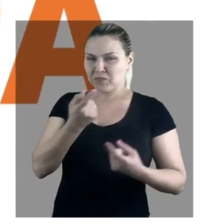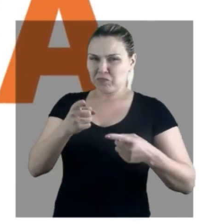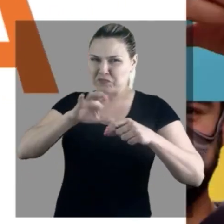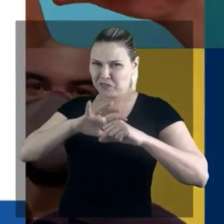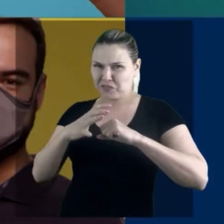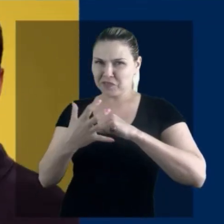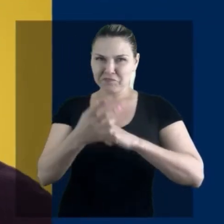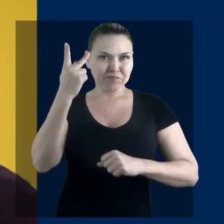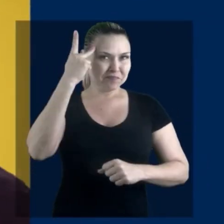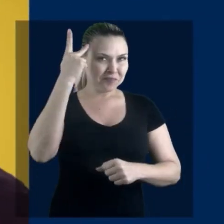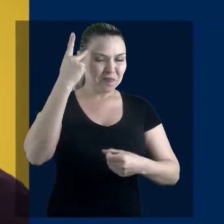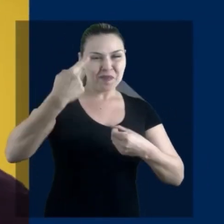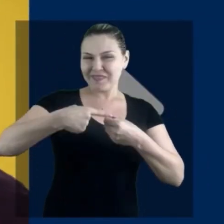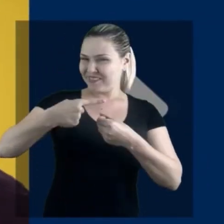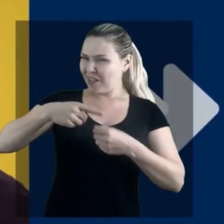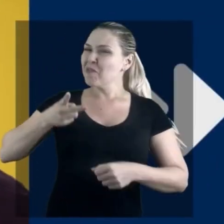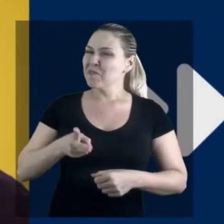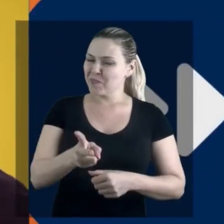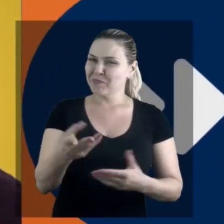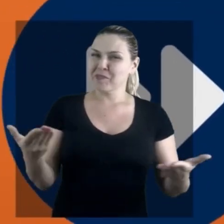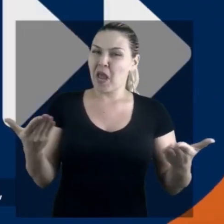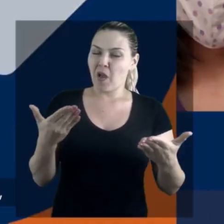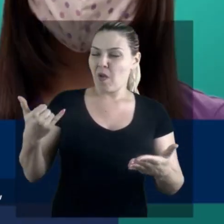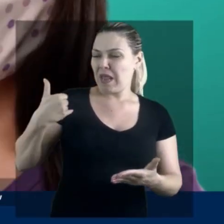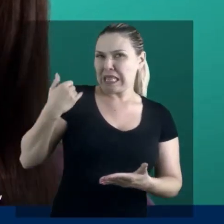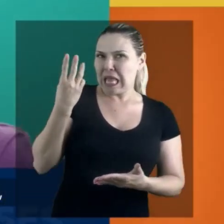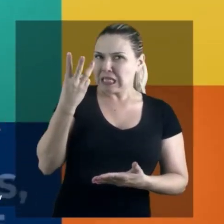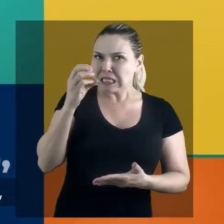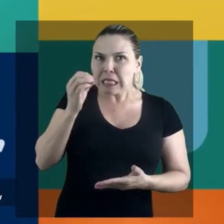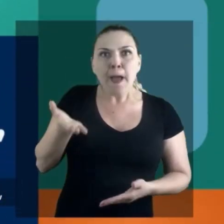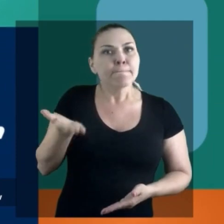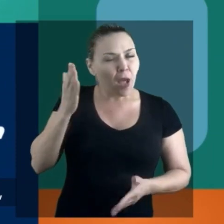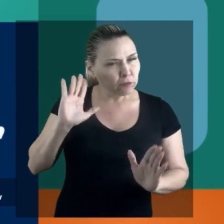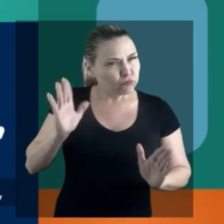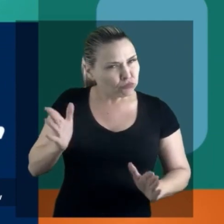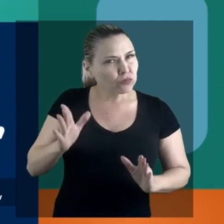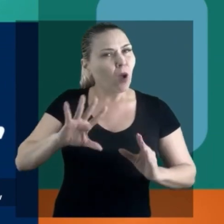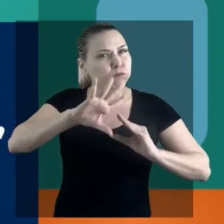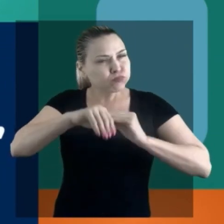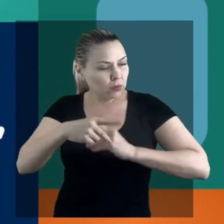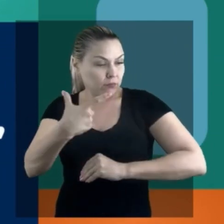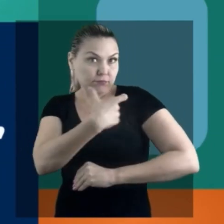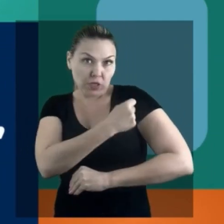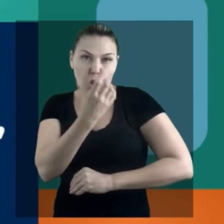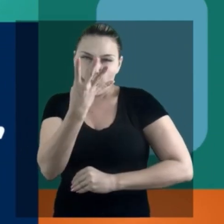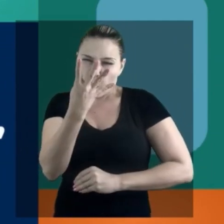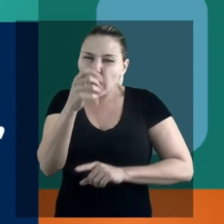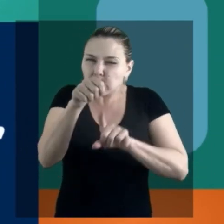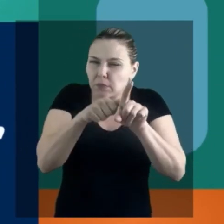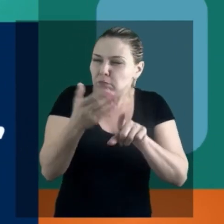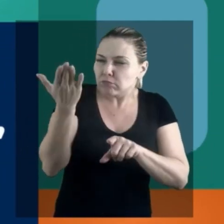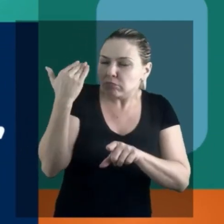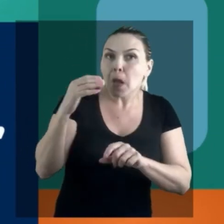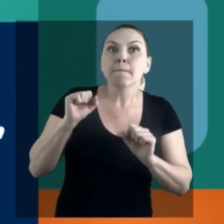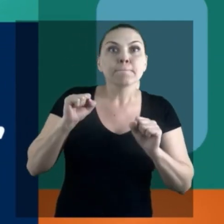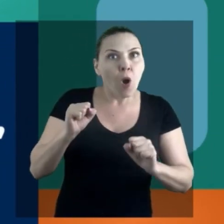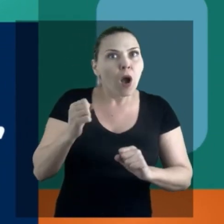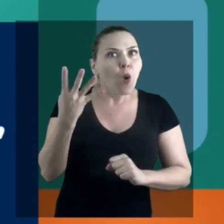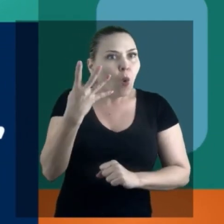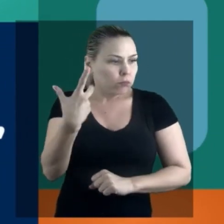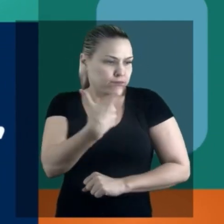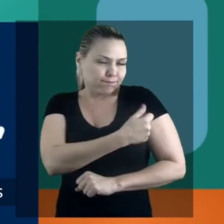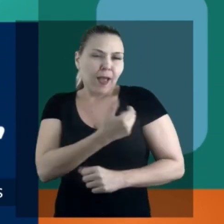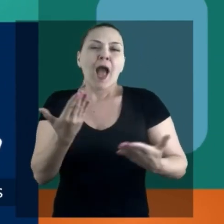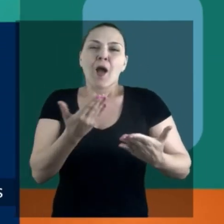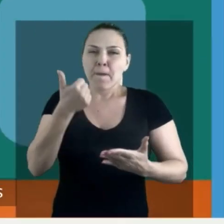A vacinação contra a Covid-19 na cidade de São Paulo não para. Maiores de 30 anos que tomaram a dose adicional há pelo menos 4 meses já podem tomar